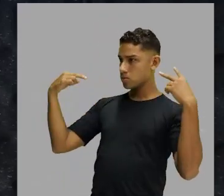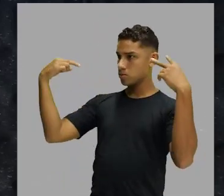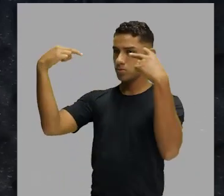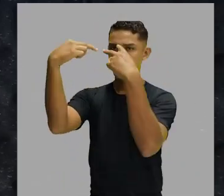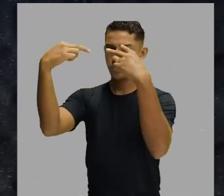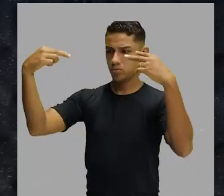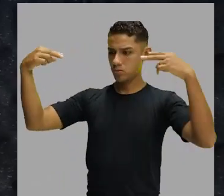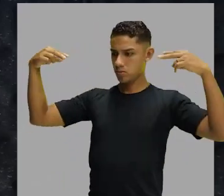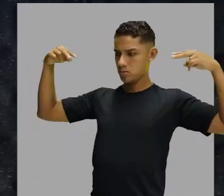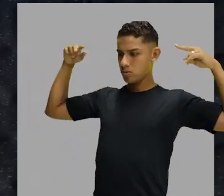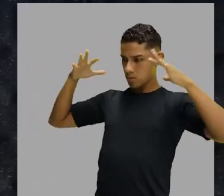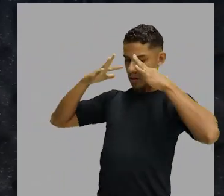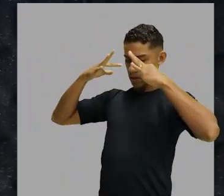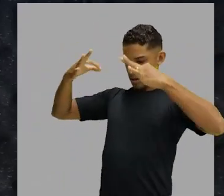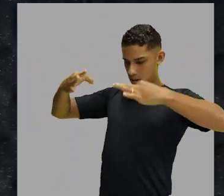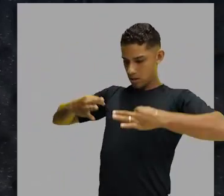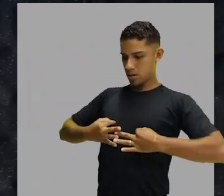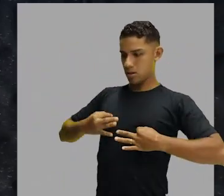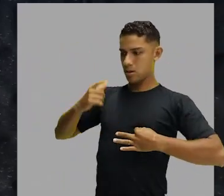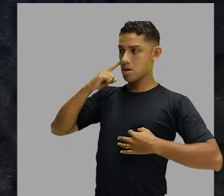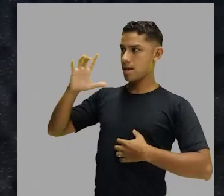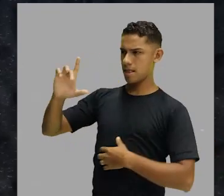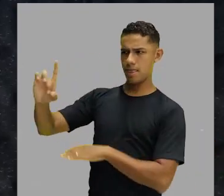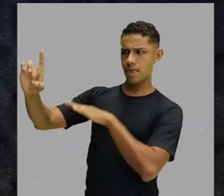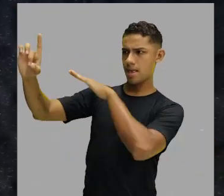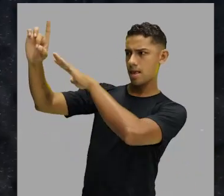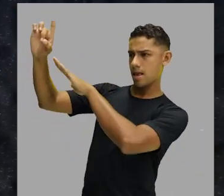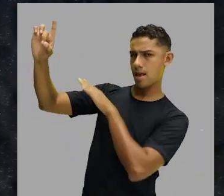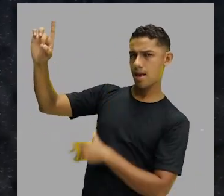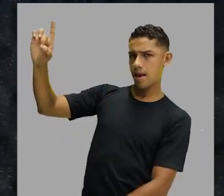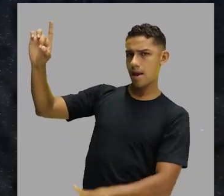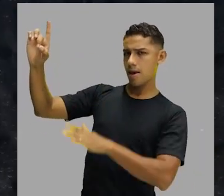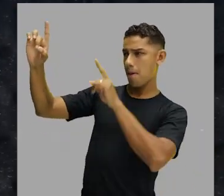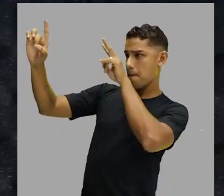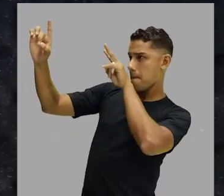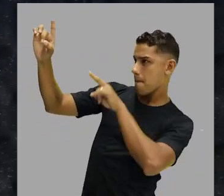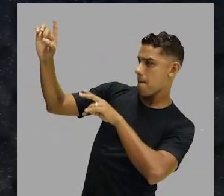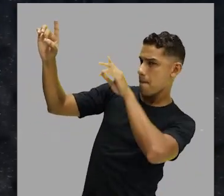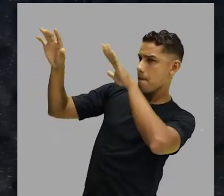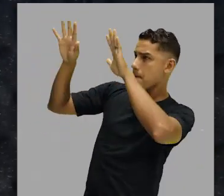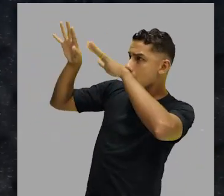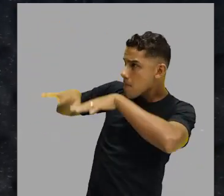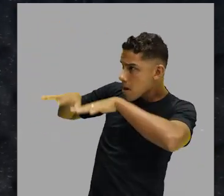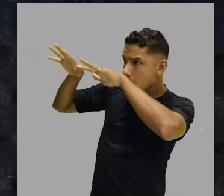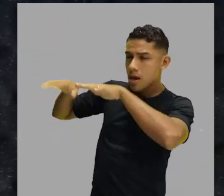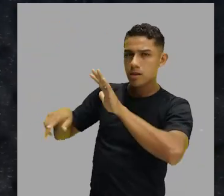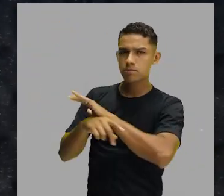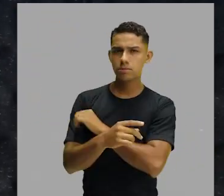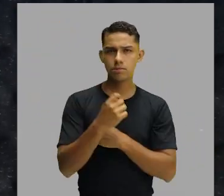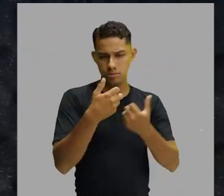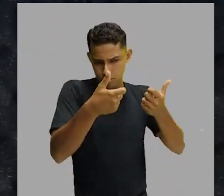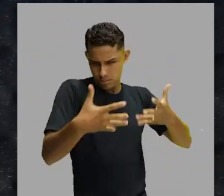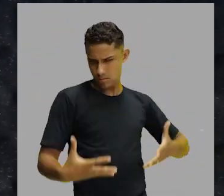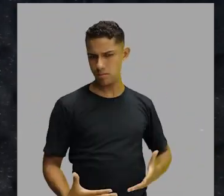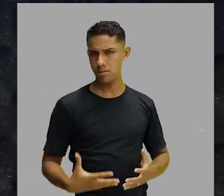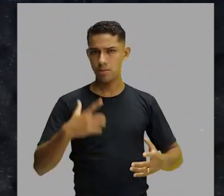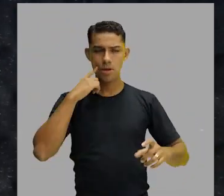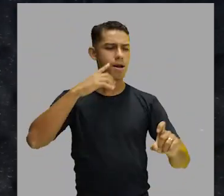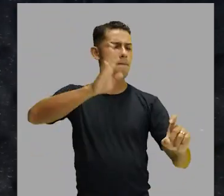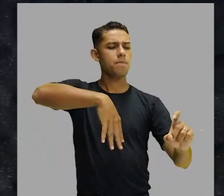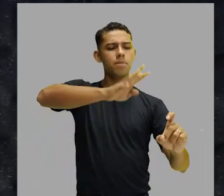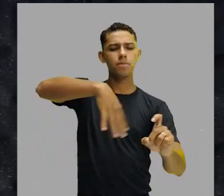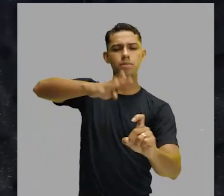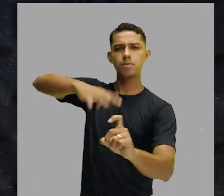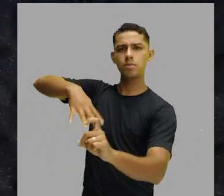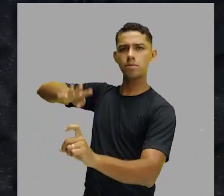tudo e não mais Deus e não mais certas explicações encontradas pela vontade